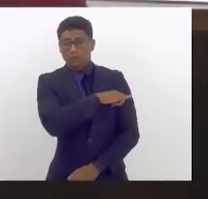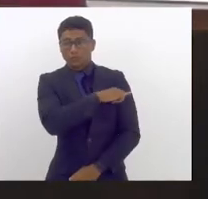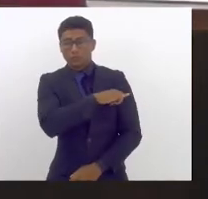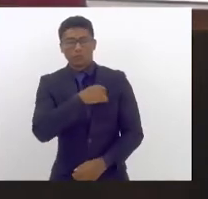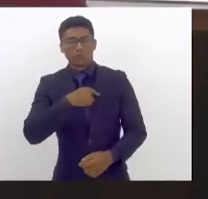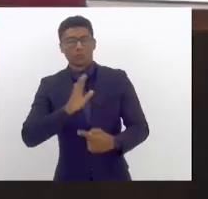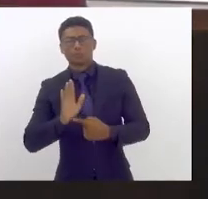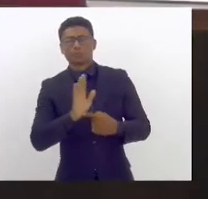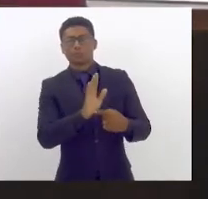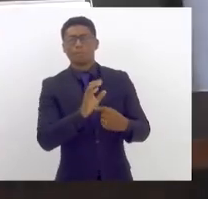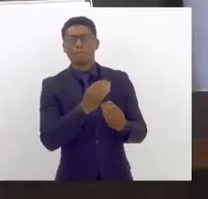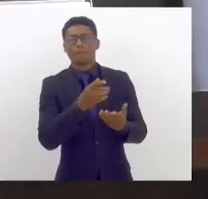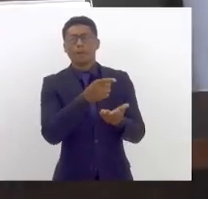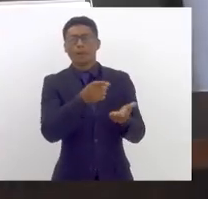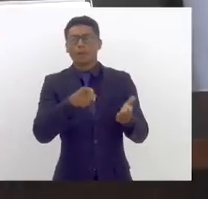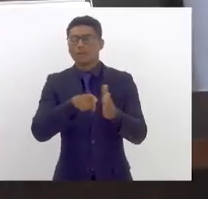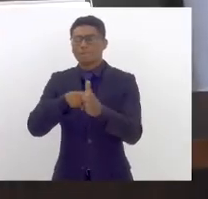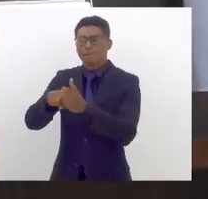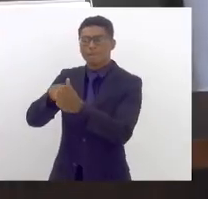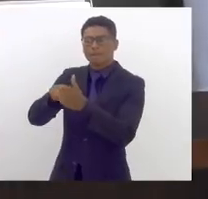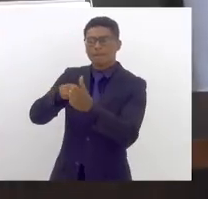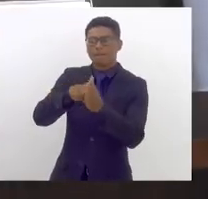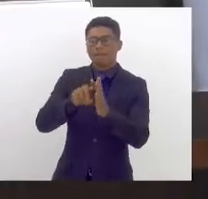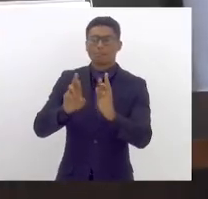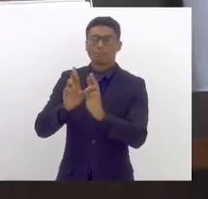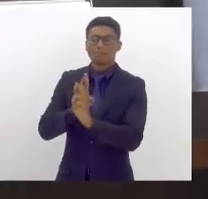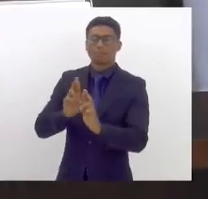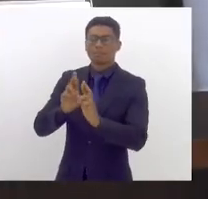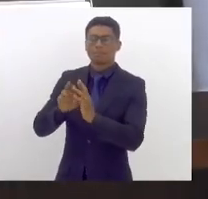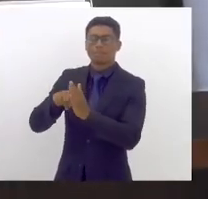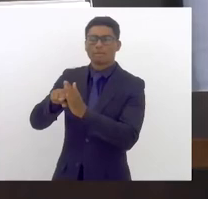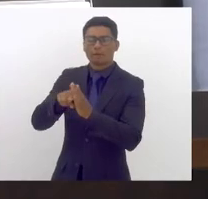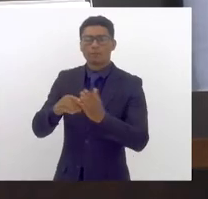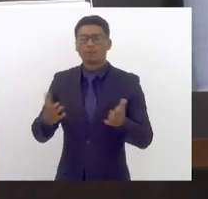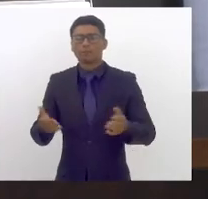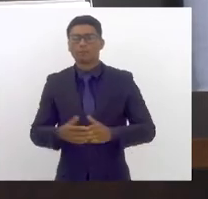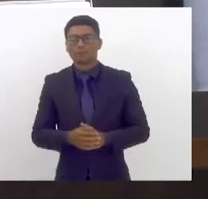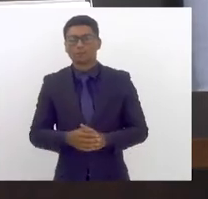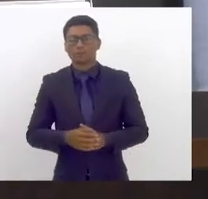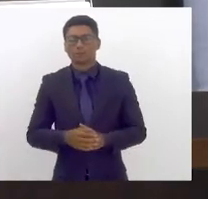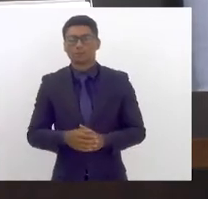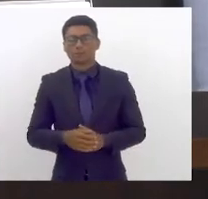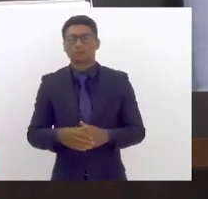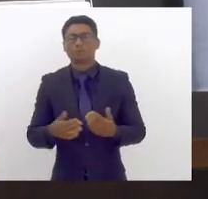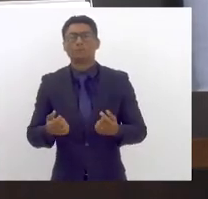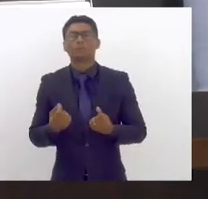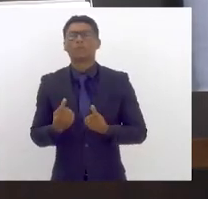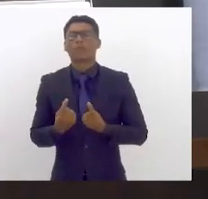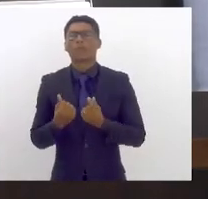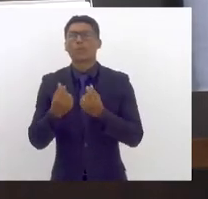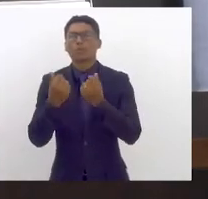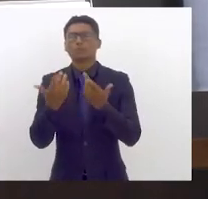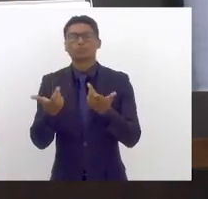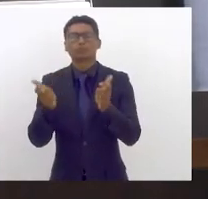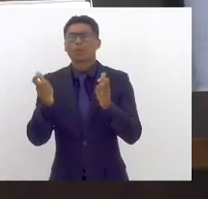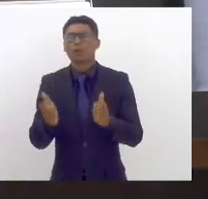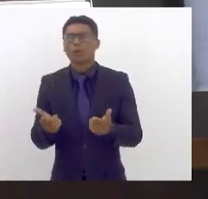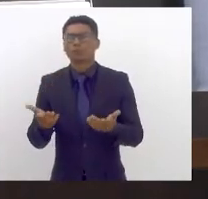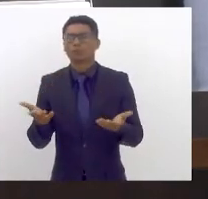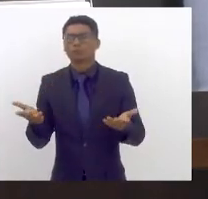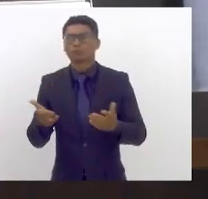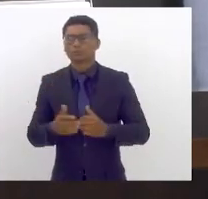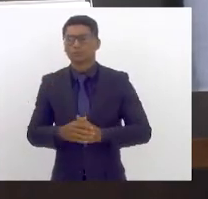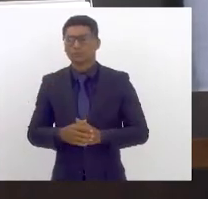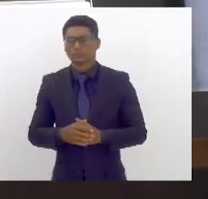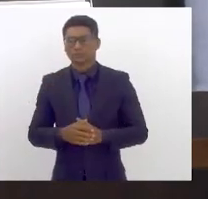que fizesse um investigação para que fizesse uma investigação onde foram recursos ditos que